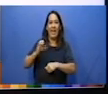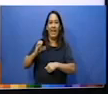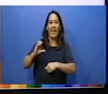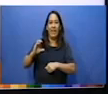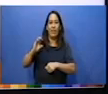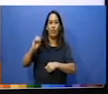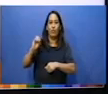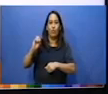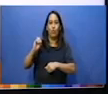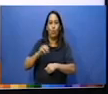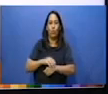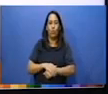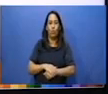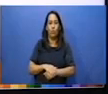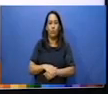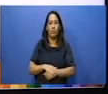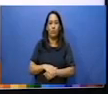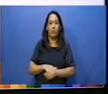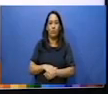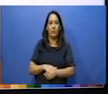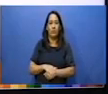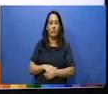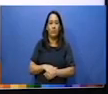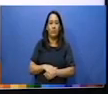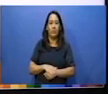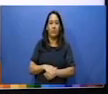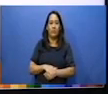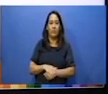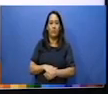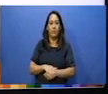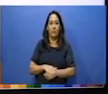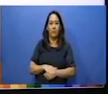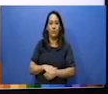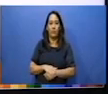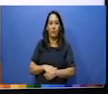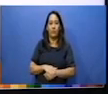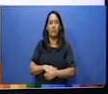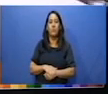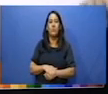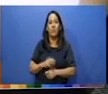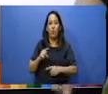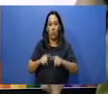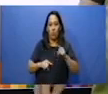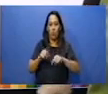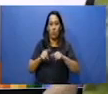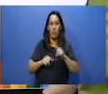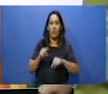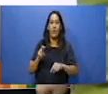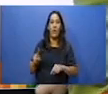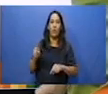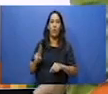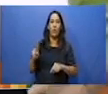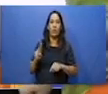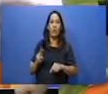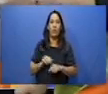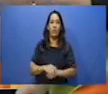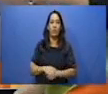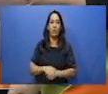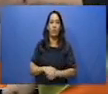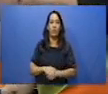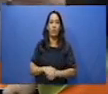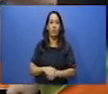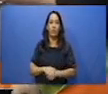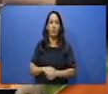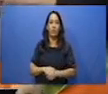é feita de aço. Então, esse foi o material utilizado para fazer o